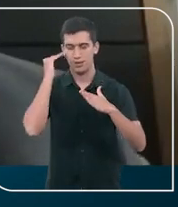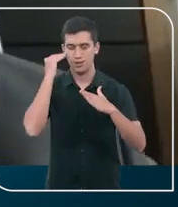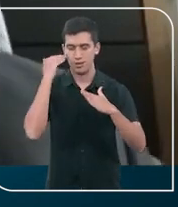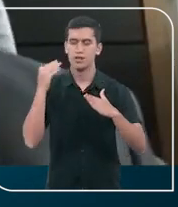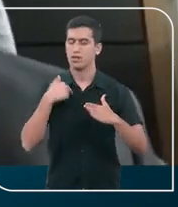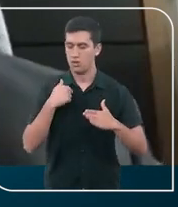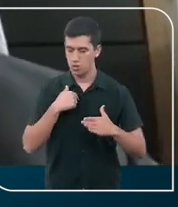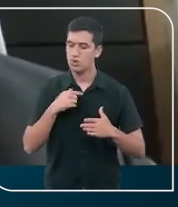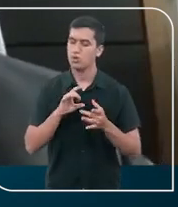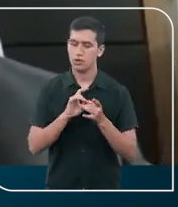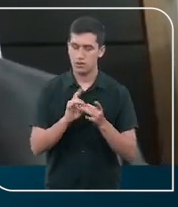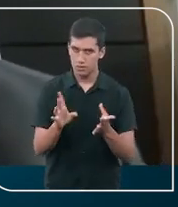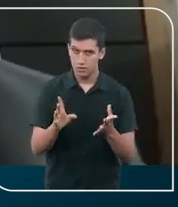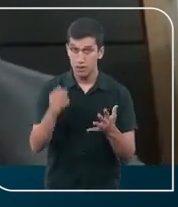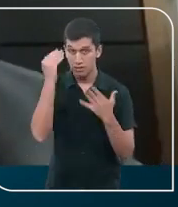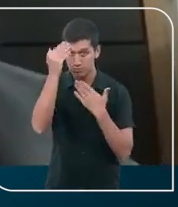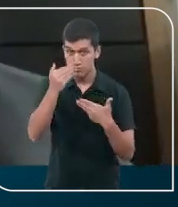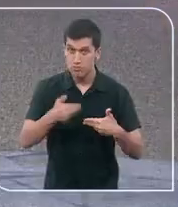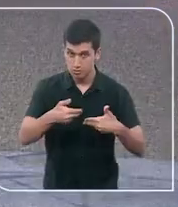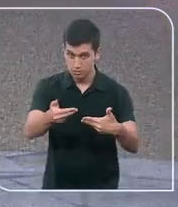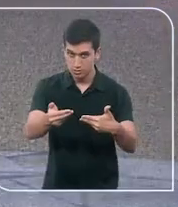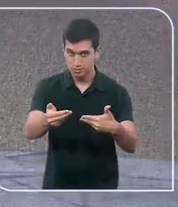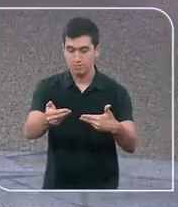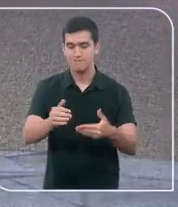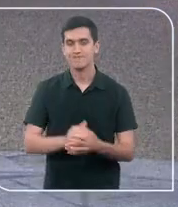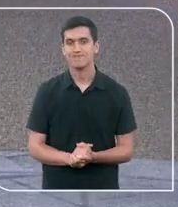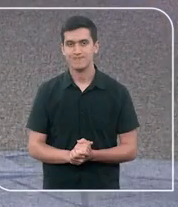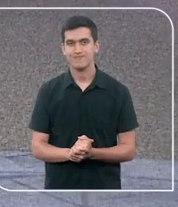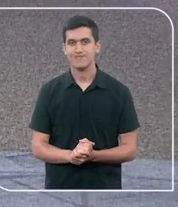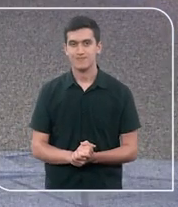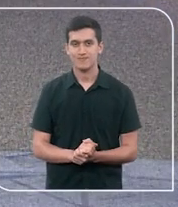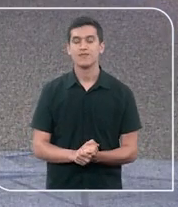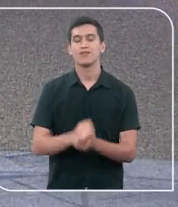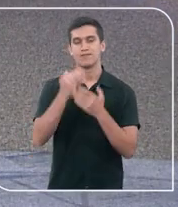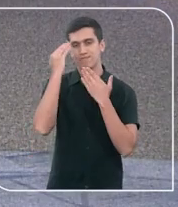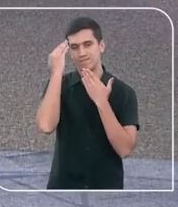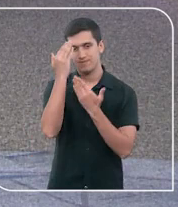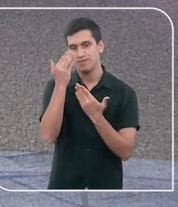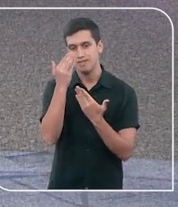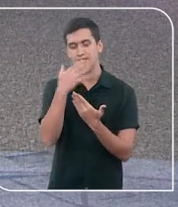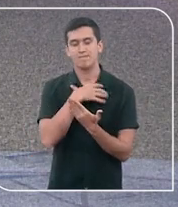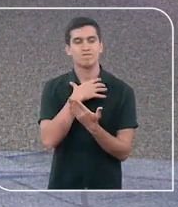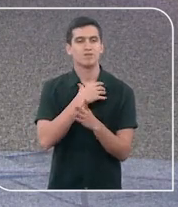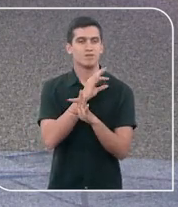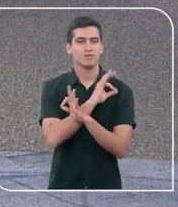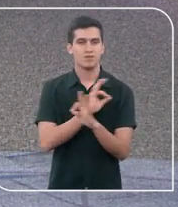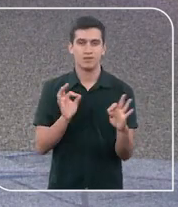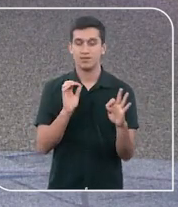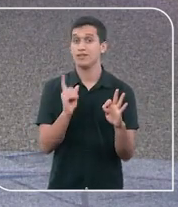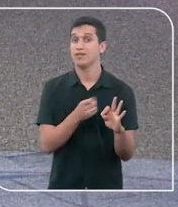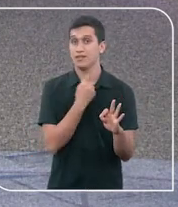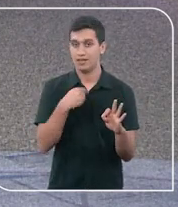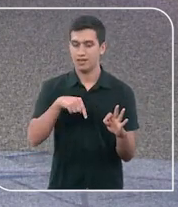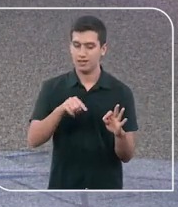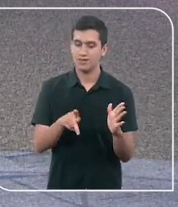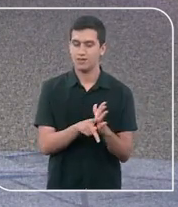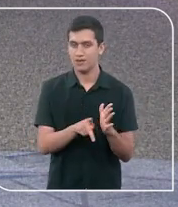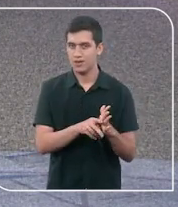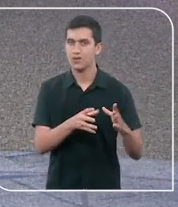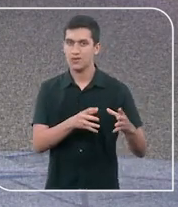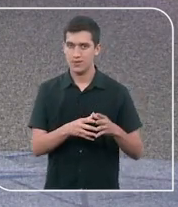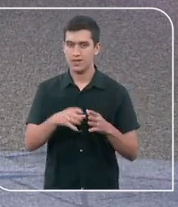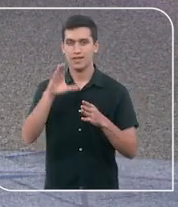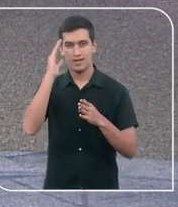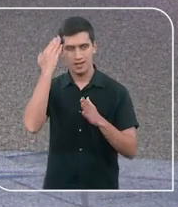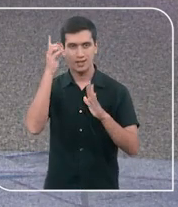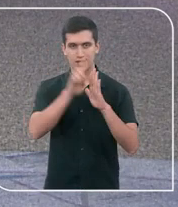disposição, agradeço o convite, contem sempre conosco. Muitíssimo obrigado, uma honra para nós todos aqui da equipe do Entender Direito contar com essa